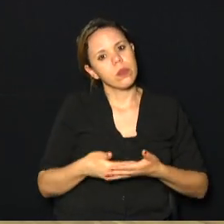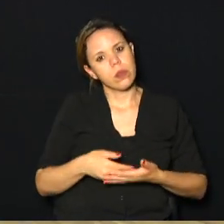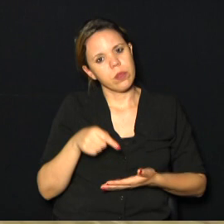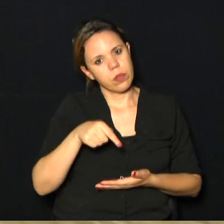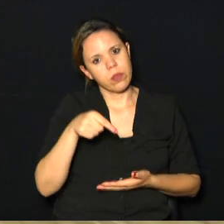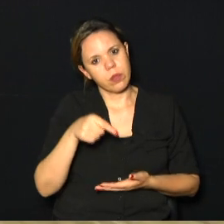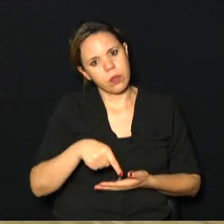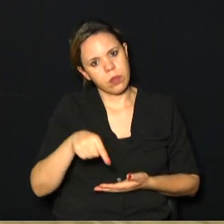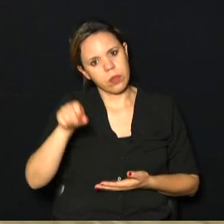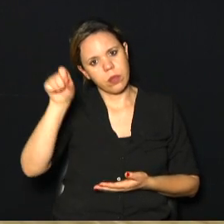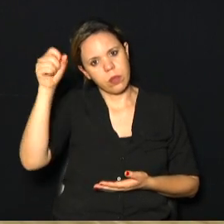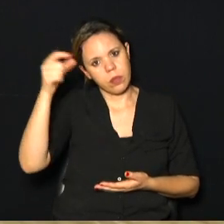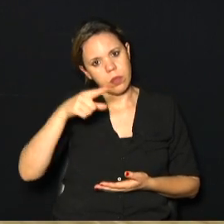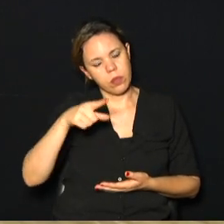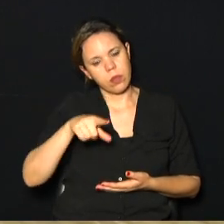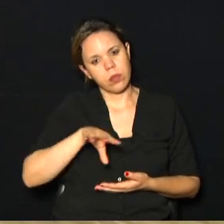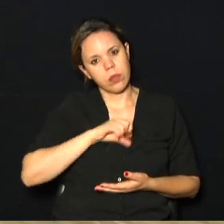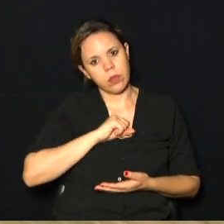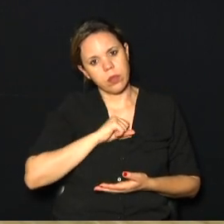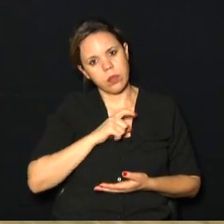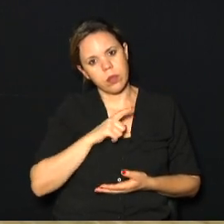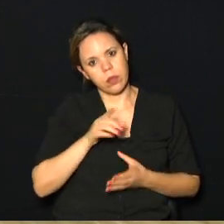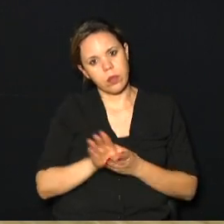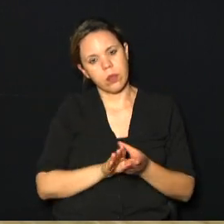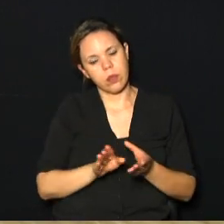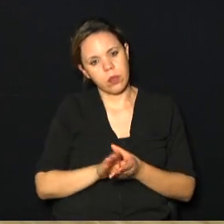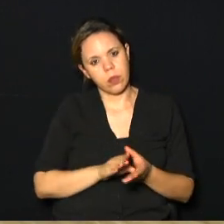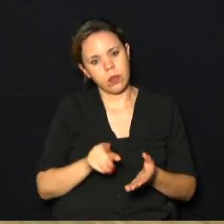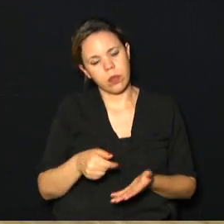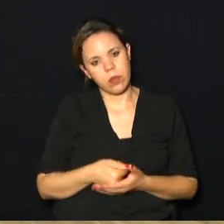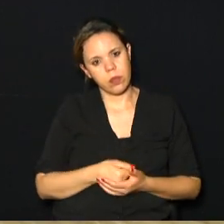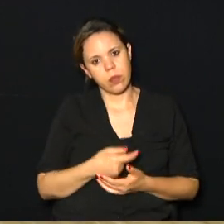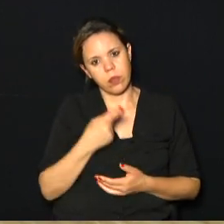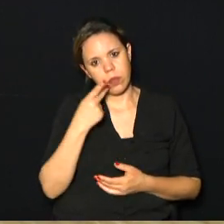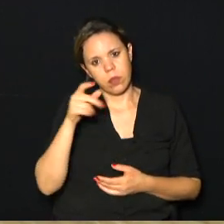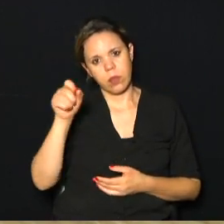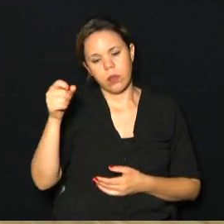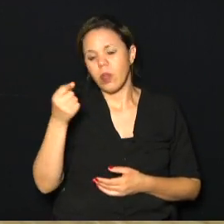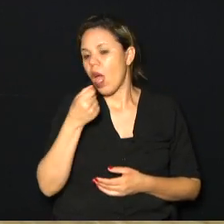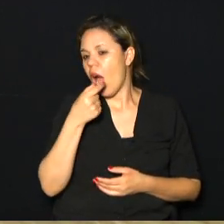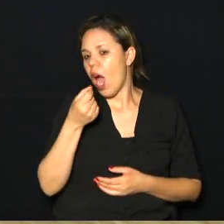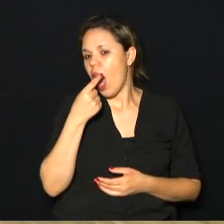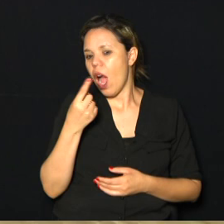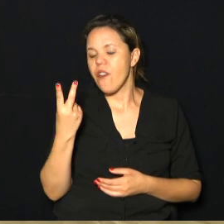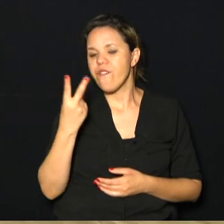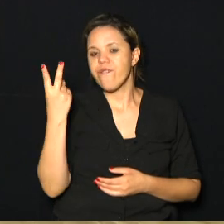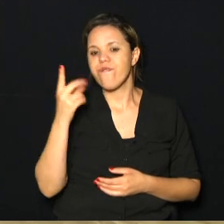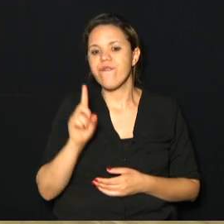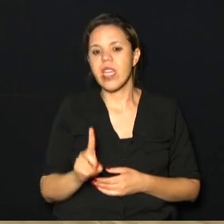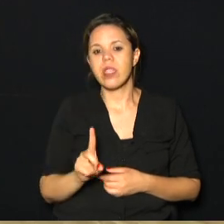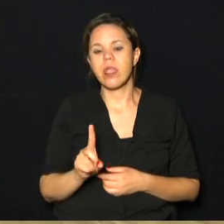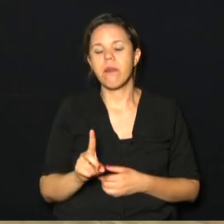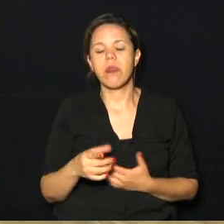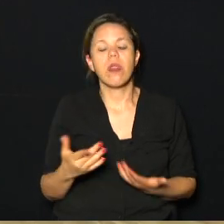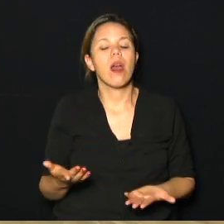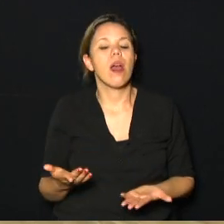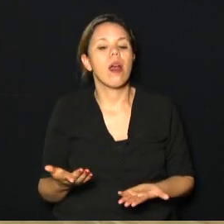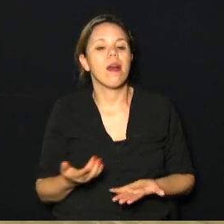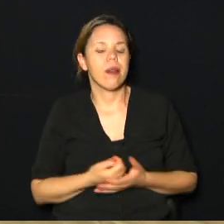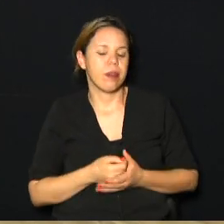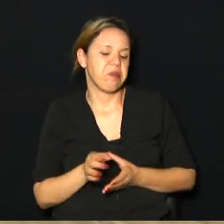bebês tomem um pouquinho de sol. Tem uma recomendação para isso? Porque a gente fala tomar vitamina D. Tem uma recomendação para isso?